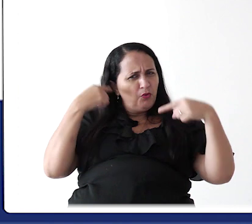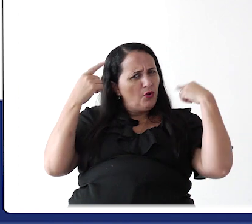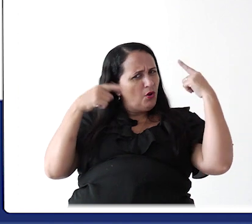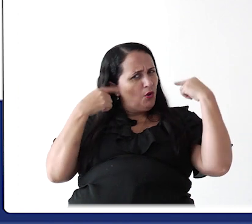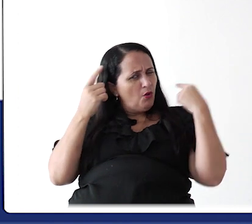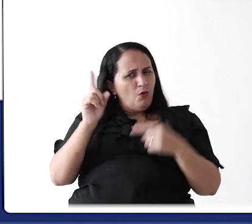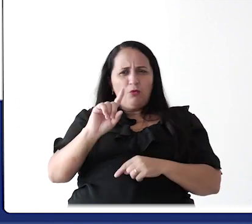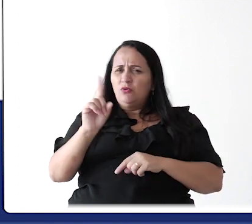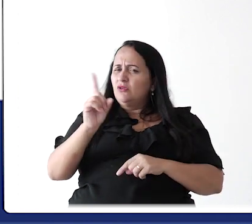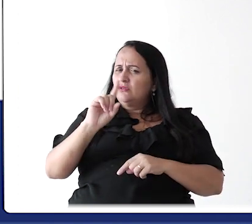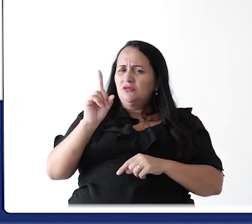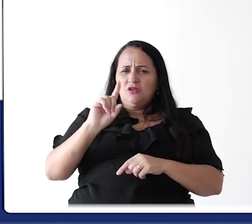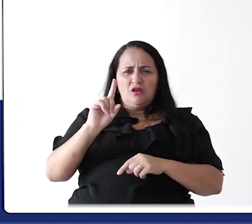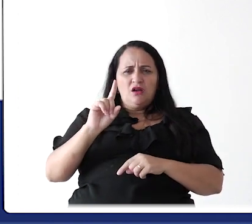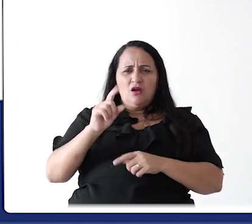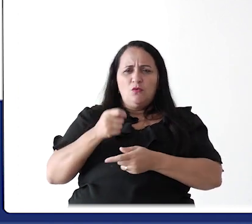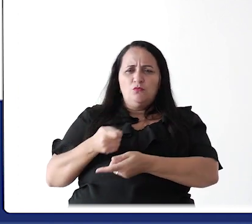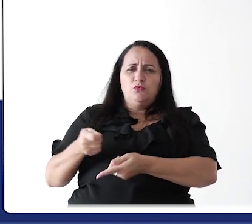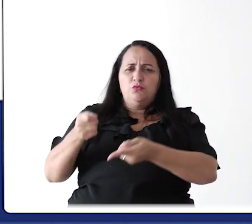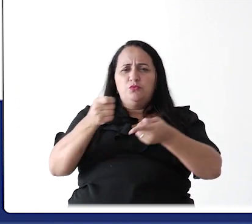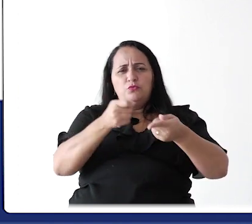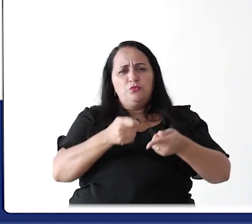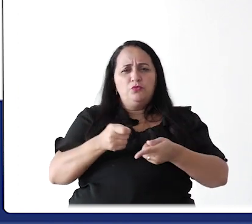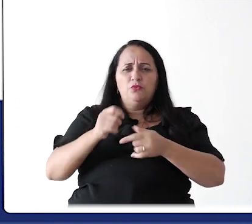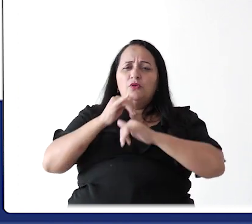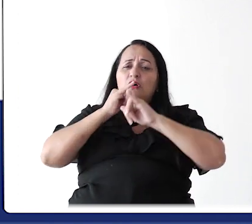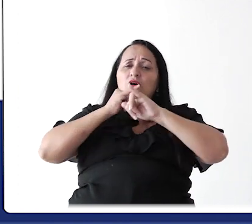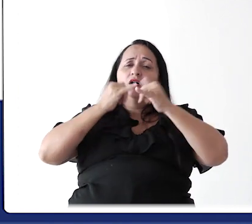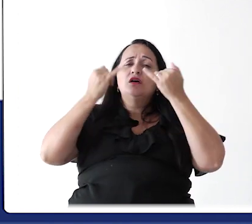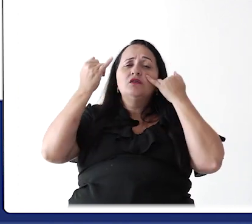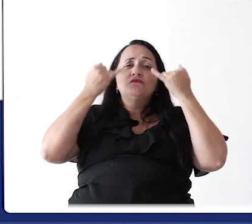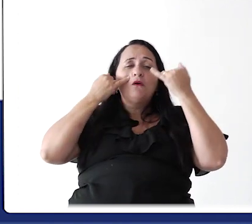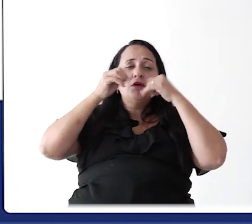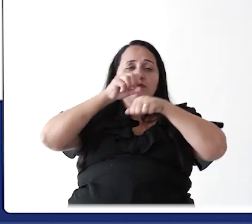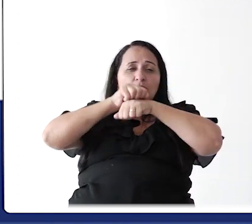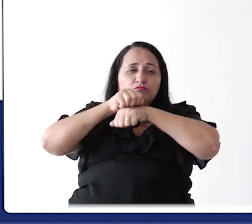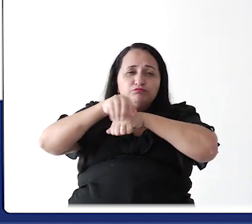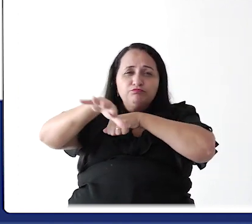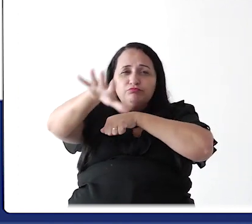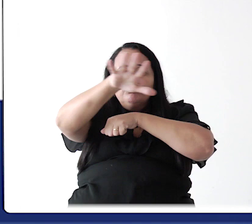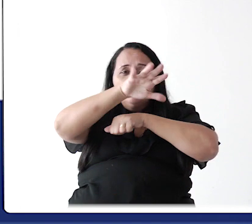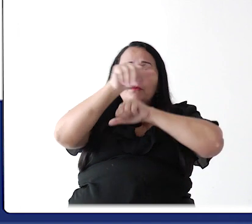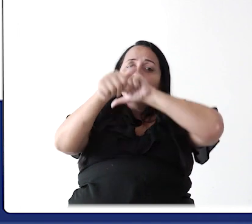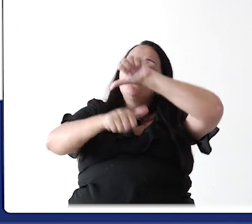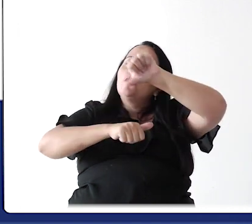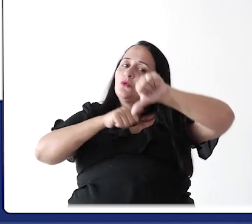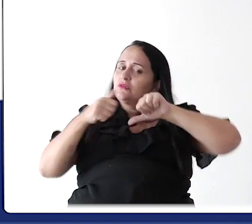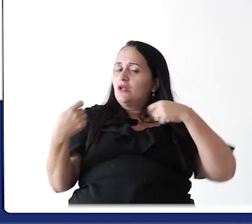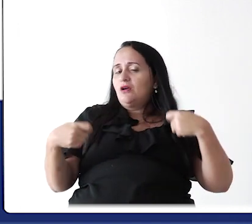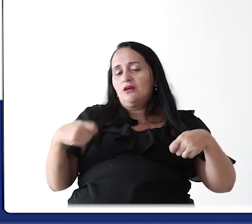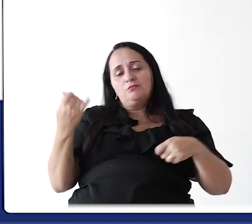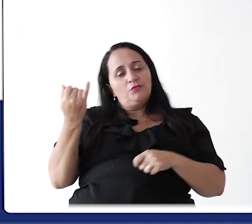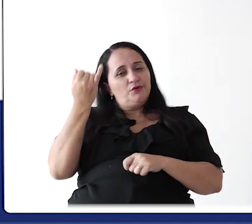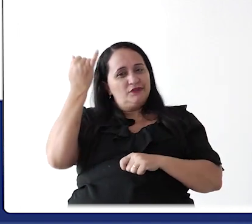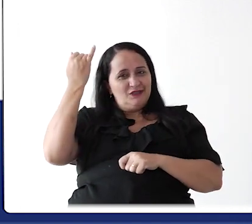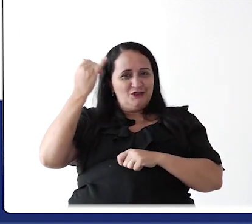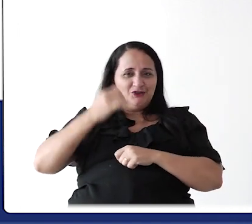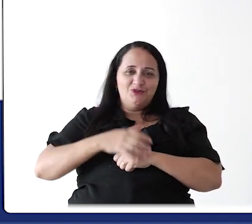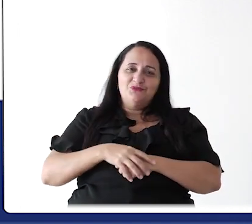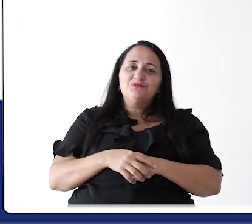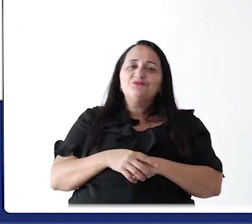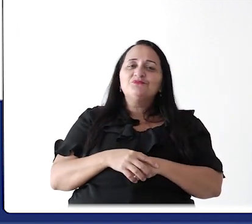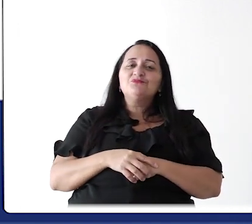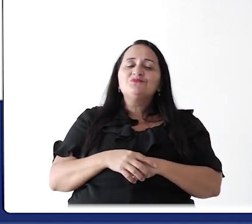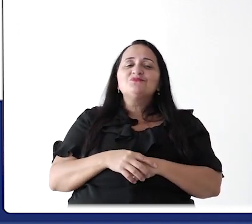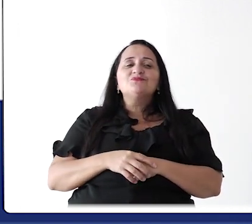no quintal. Informe a todo mundo que mudar é essencial. No trecho